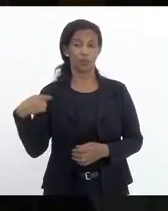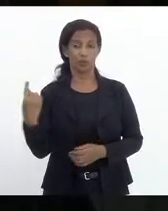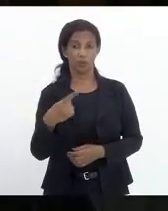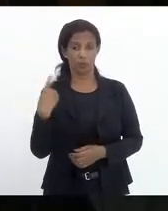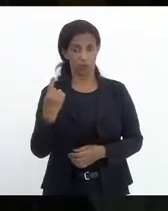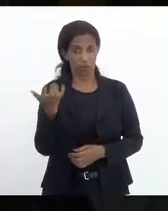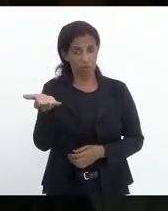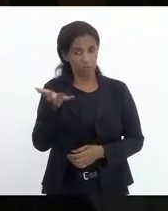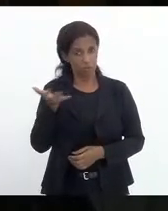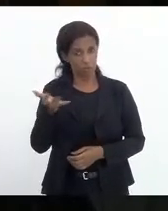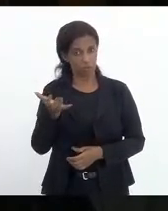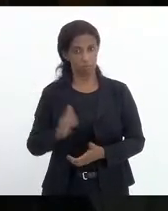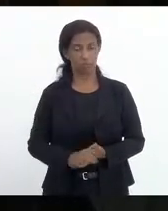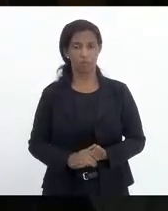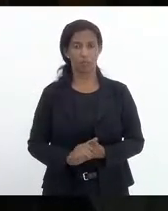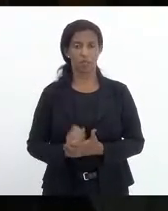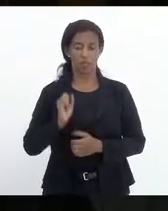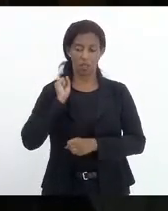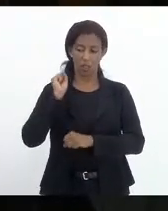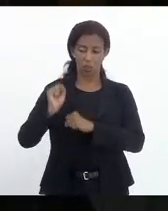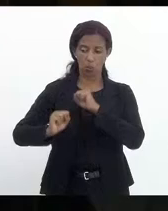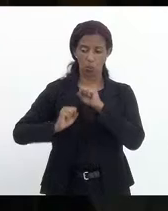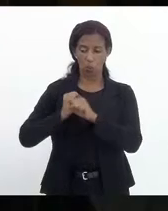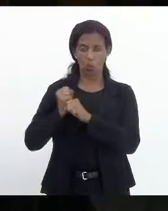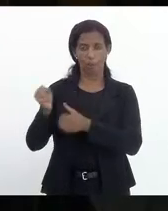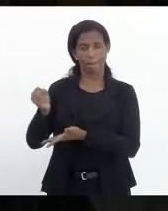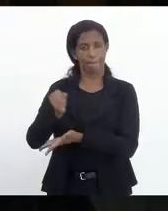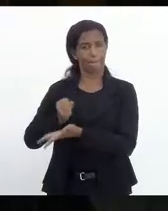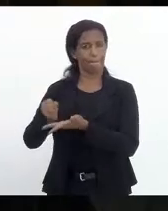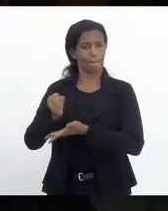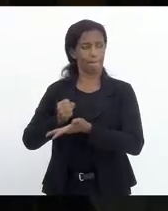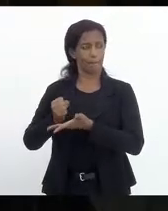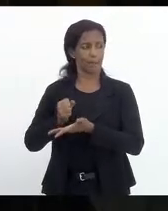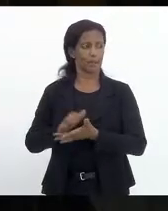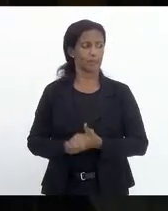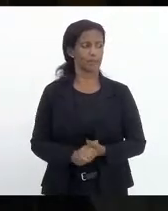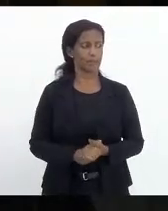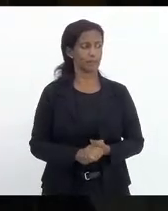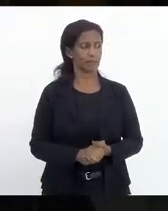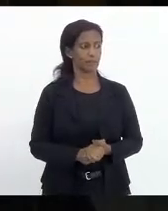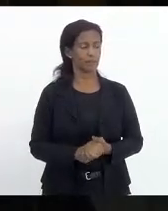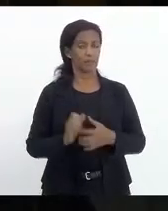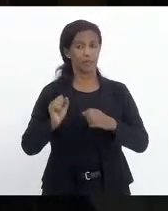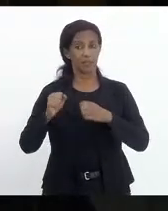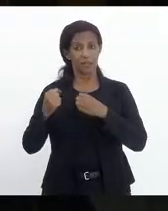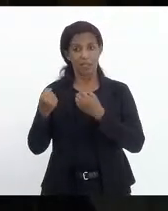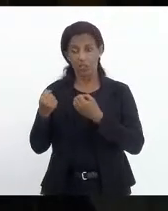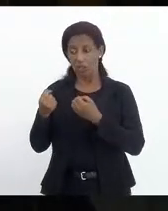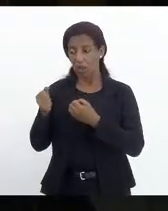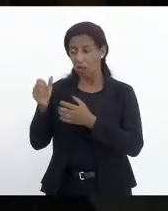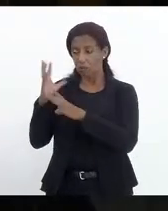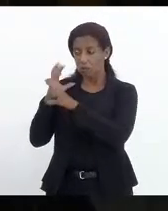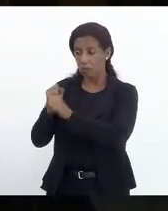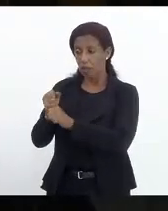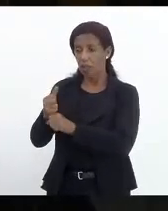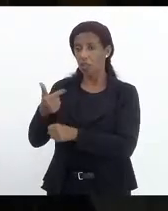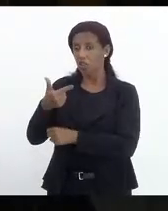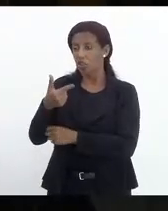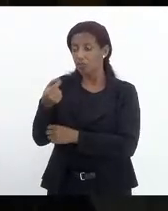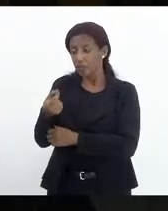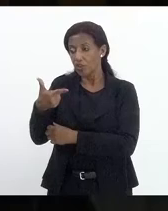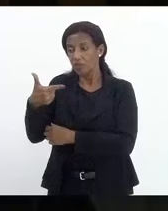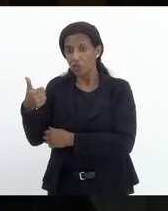queremos que o ano-base seja o IPVA de gasto de